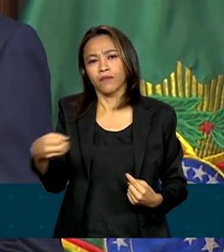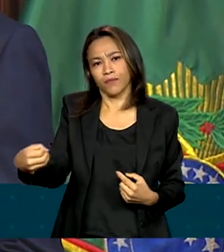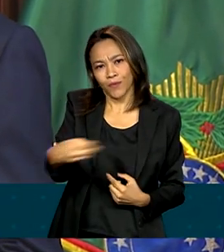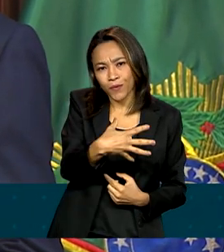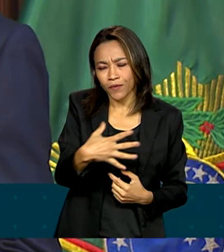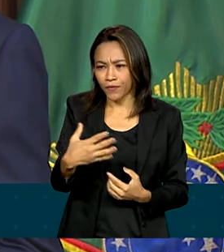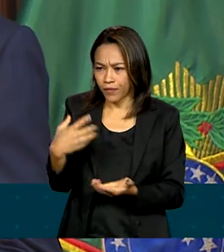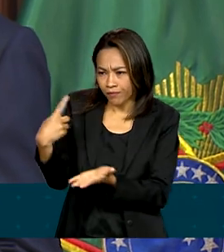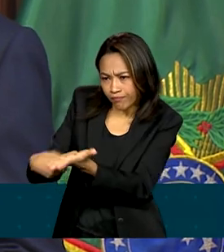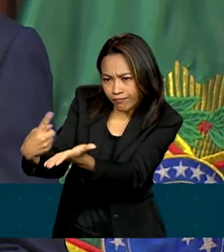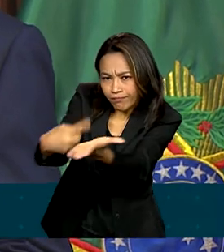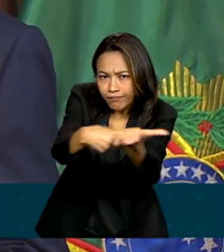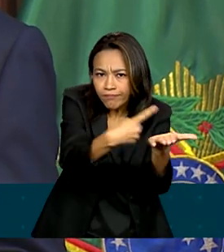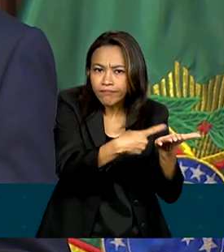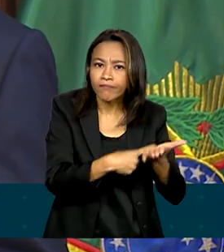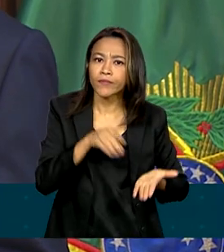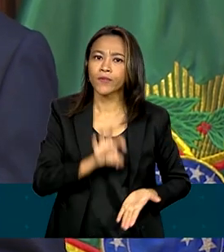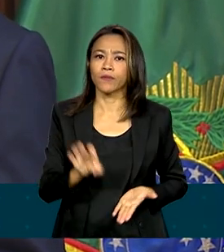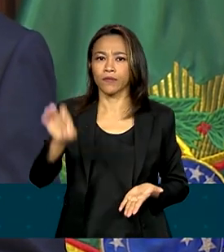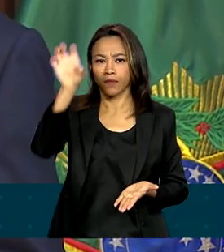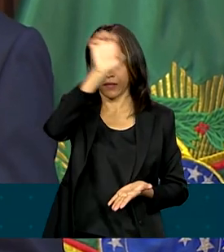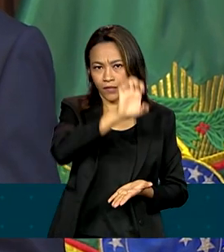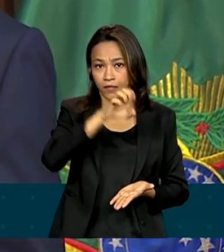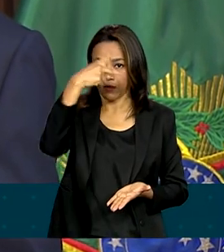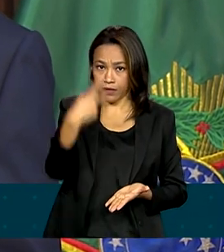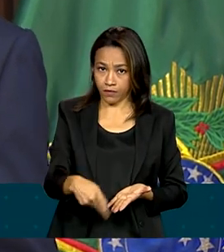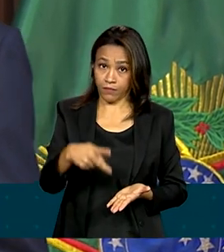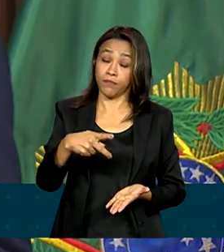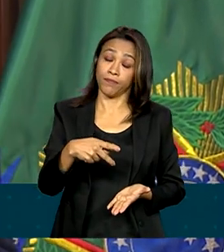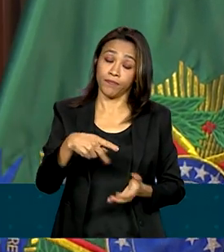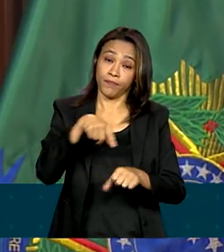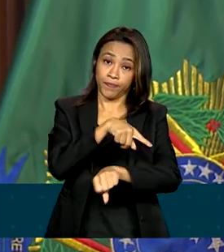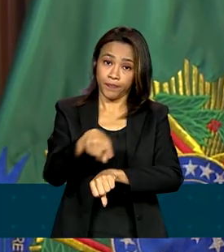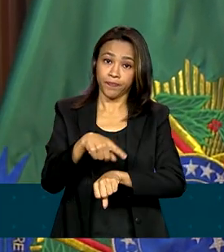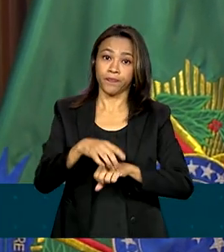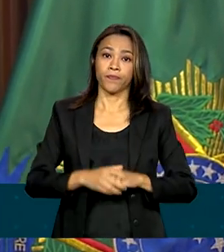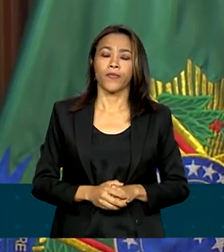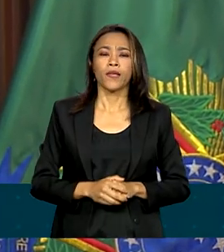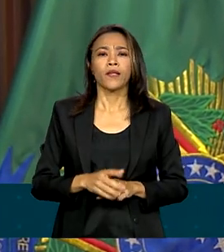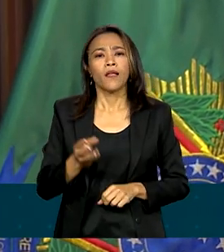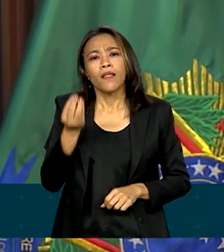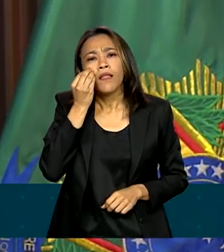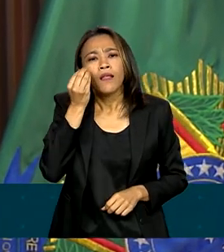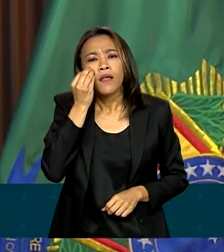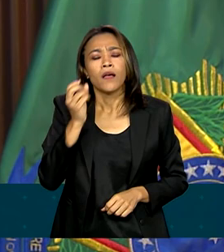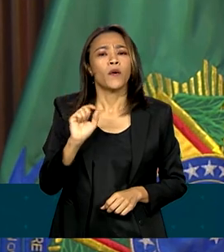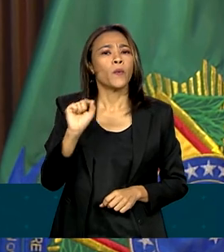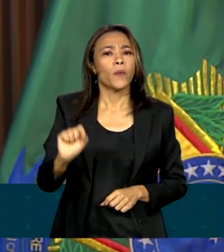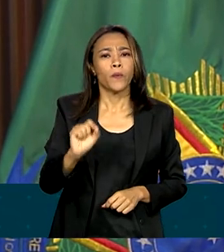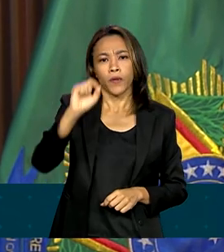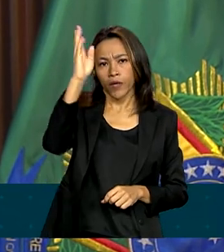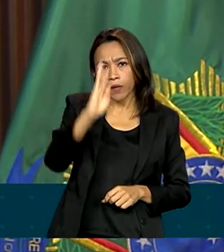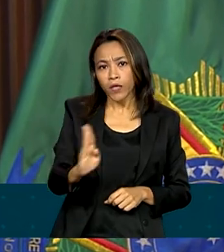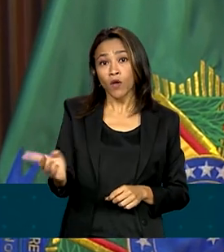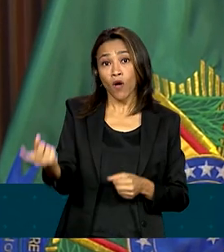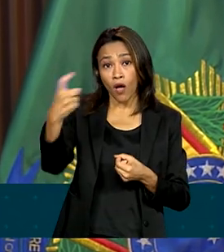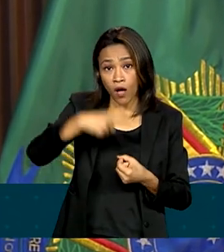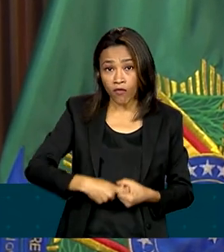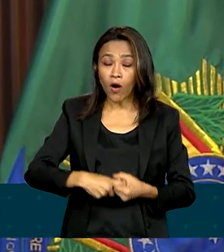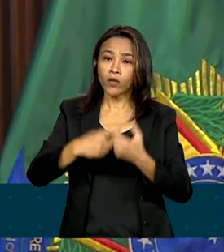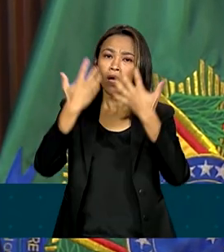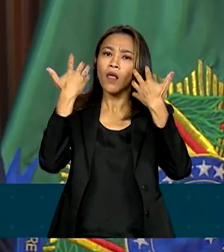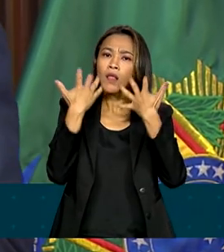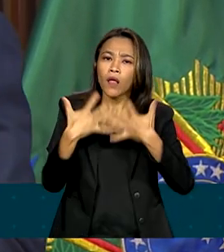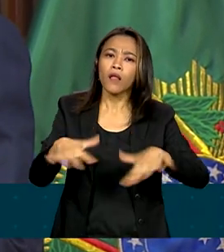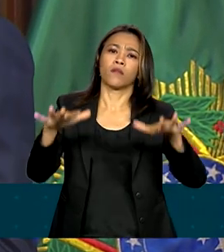relação entre os entes federados desse país. Ou seja, tentar fazer com que o Brasil volte à normalidade, em